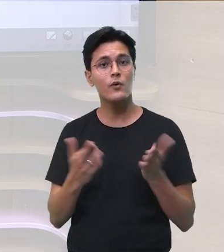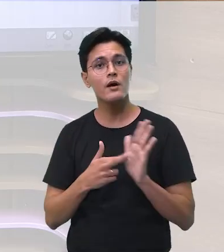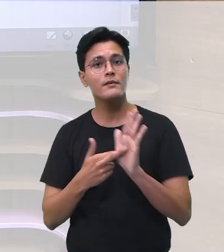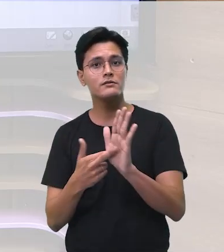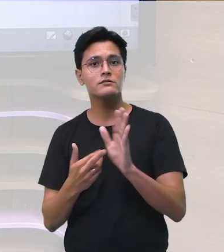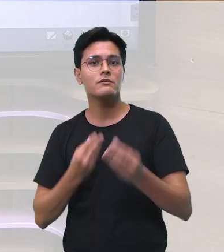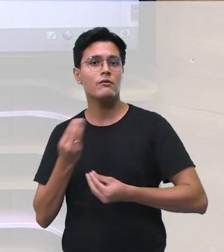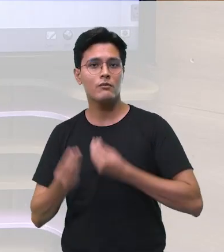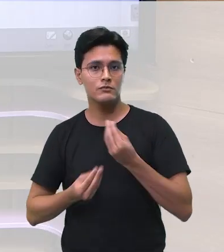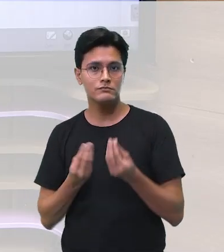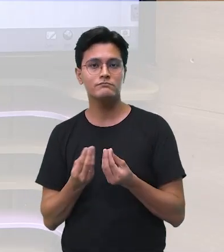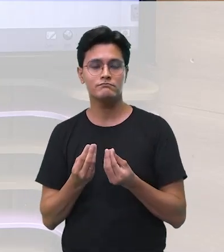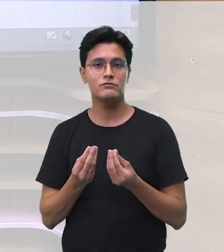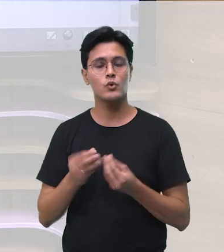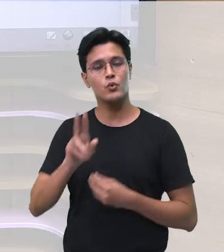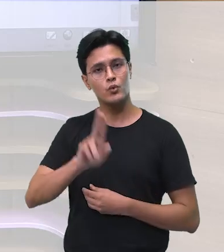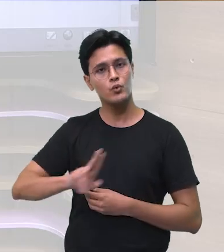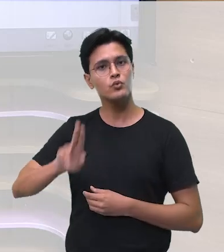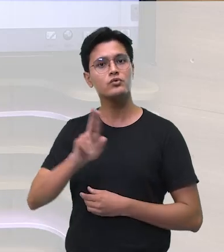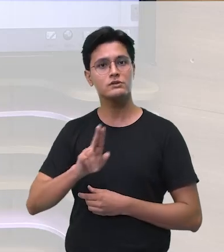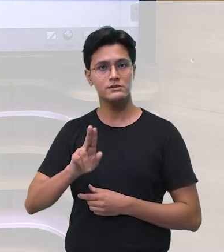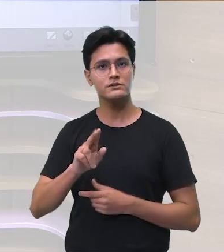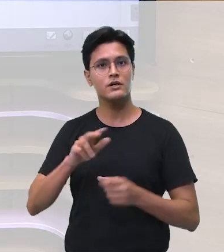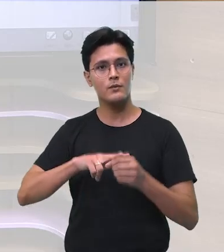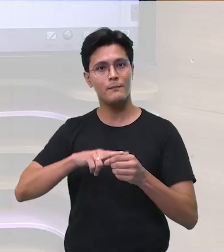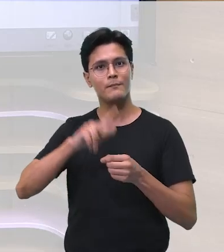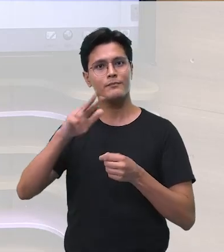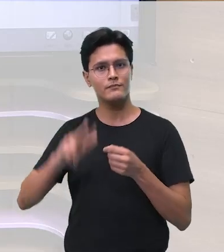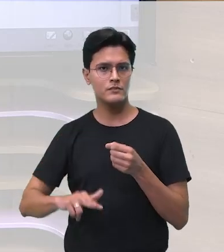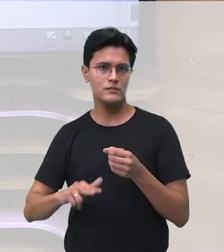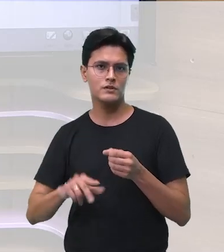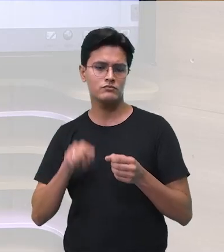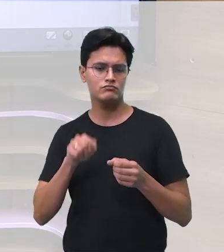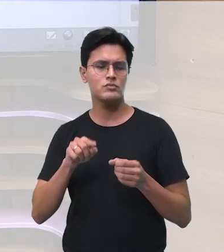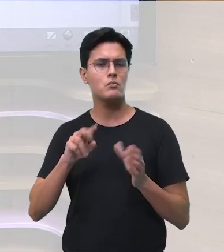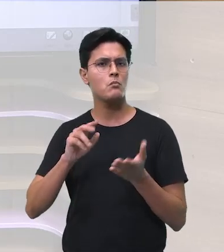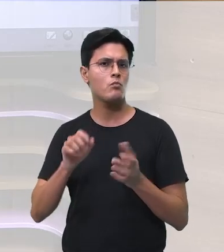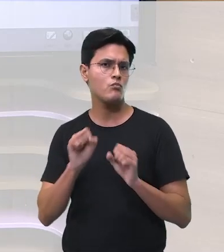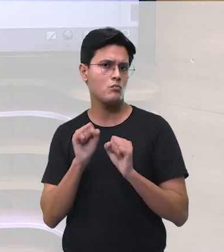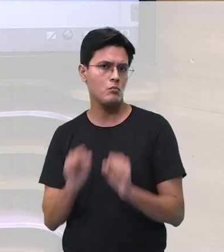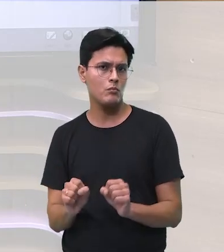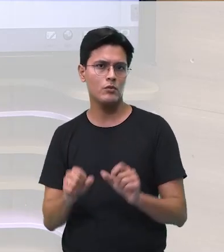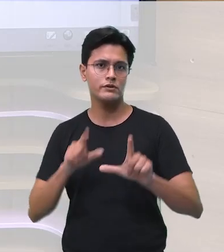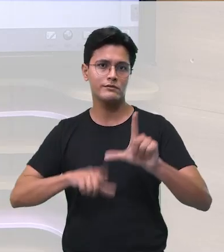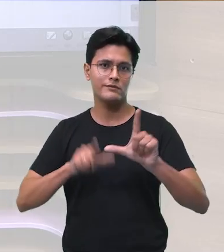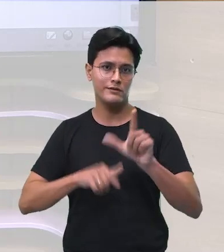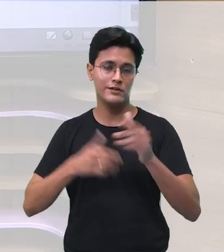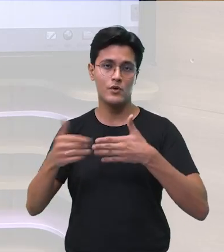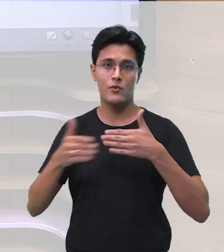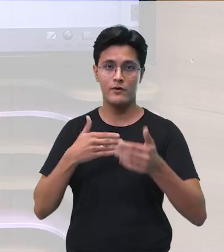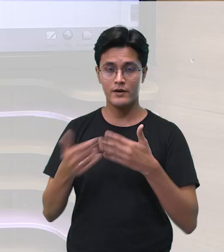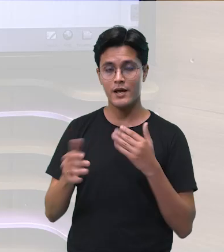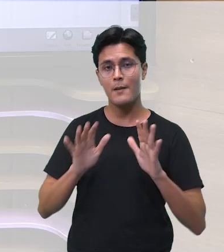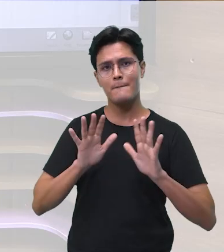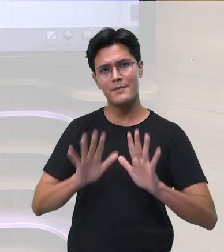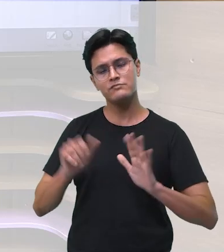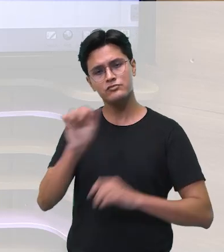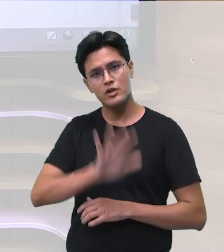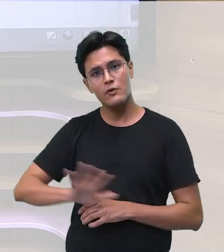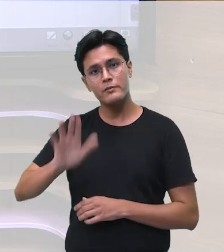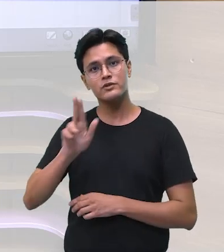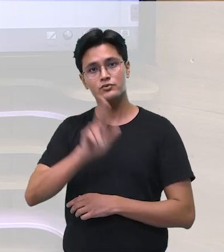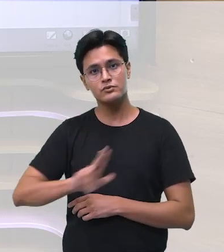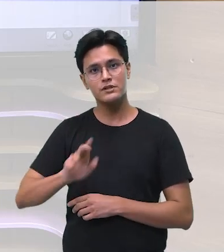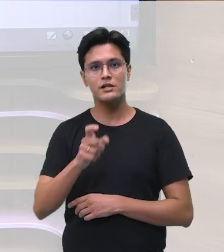uma variável. Pode ser qualquer letra do nosso alfabeto. Mas a gente costuma utilizar o famoso X e o famoso Y, não é